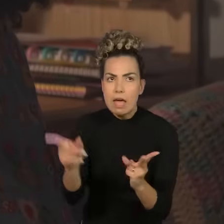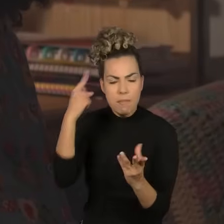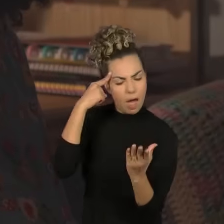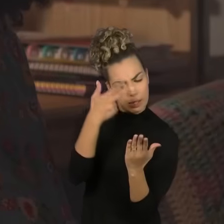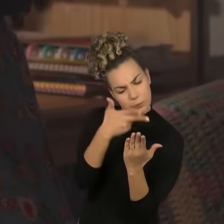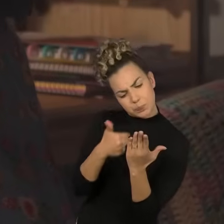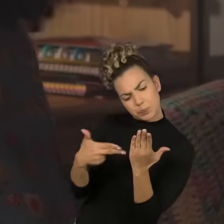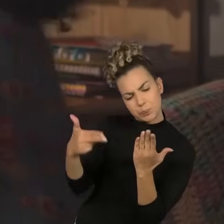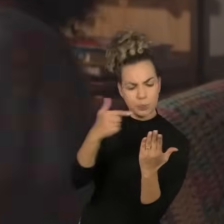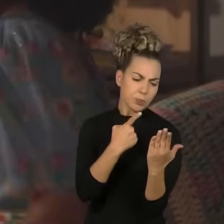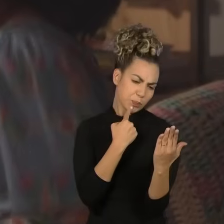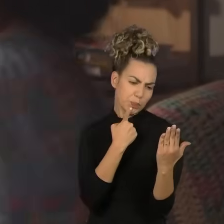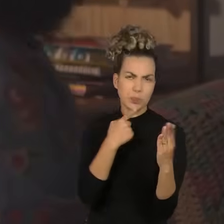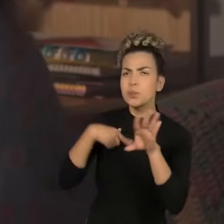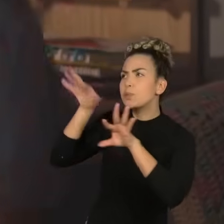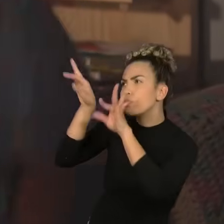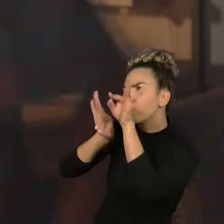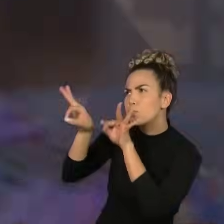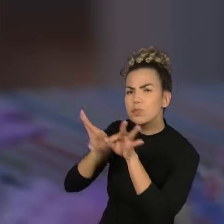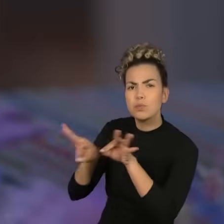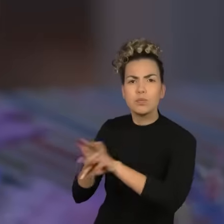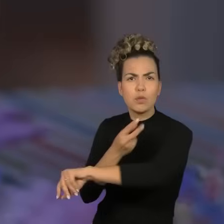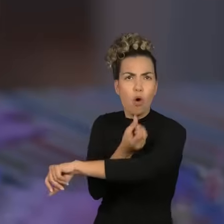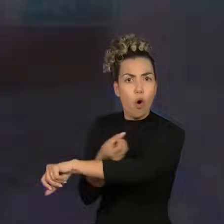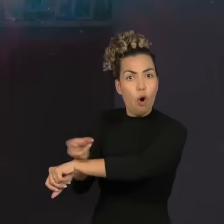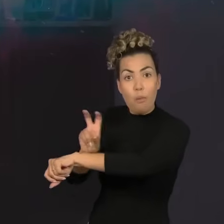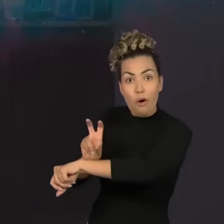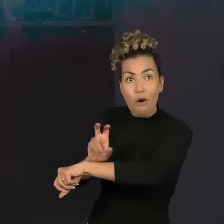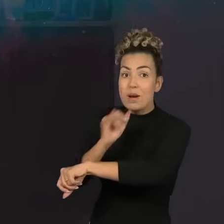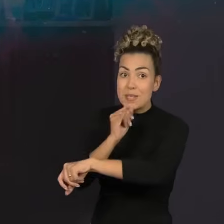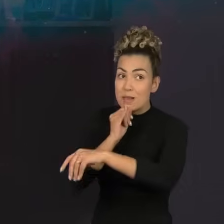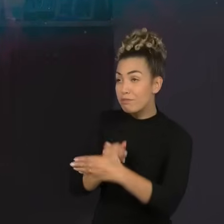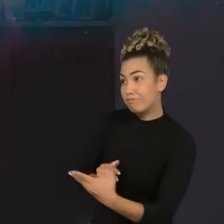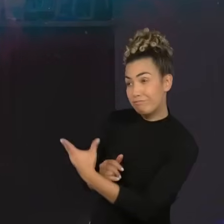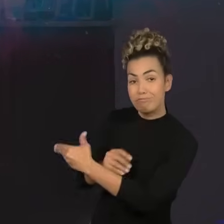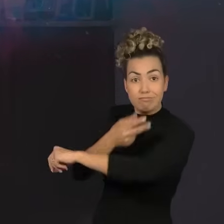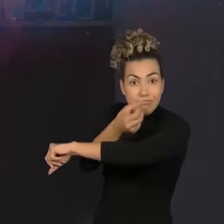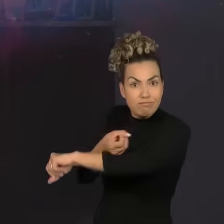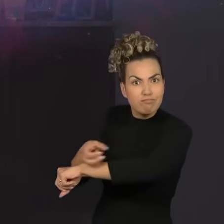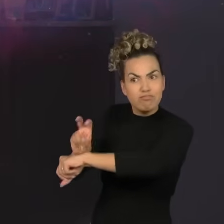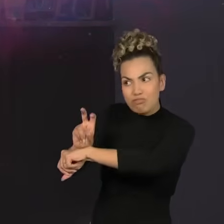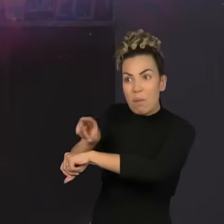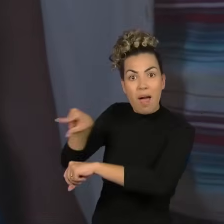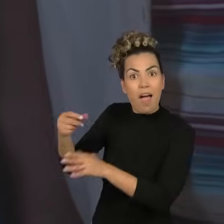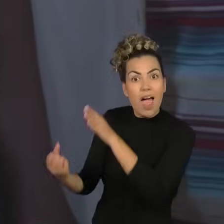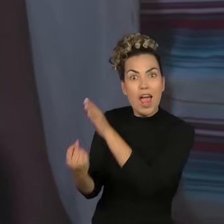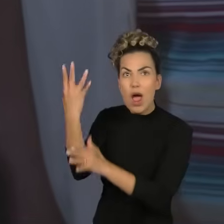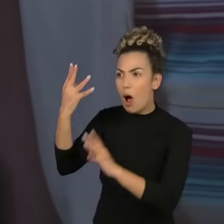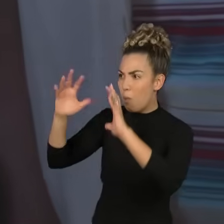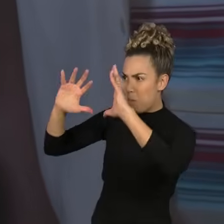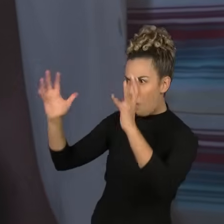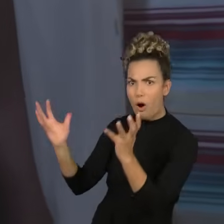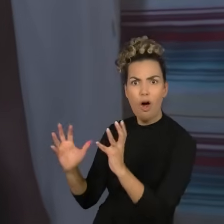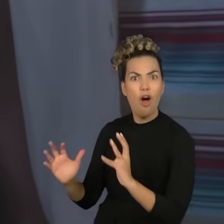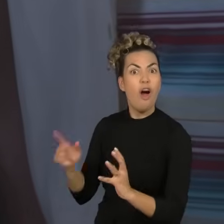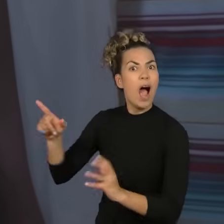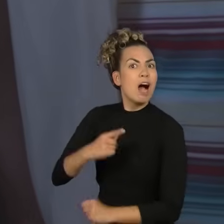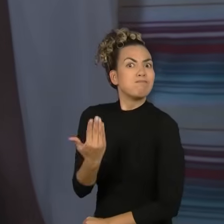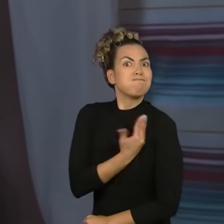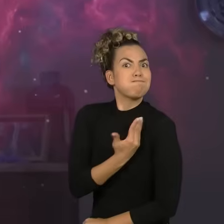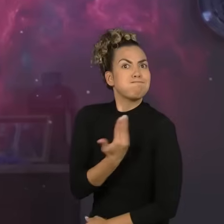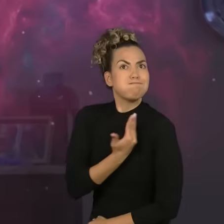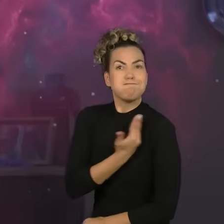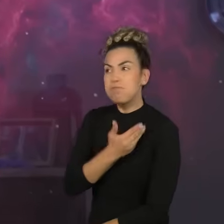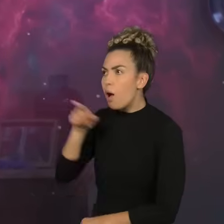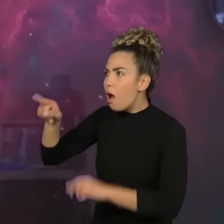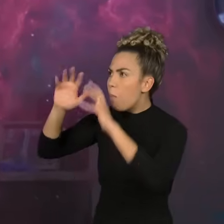e operando robôs. Um deles é Félix, seu companheiro inseparável, e com ele a menina se transporta